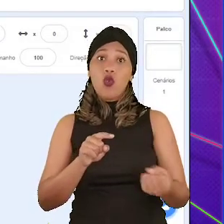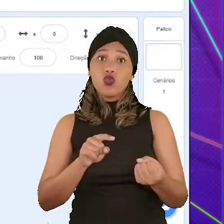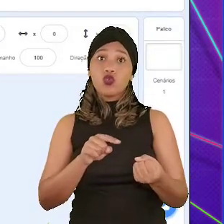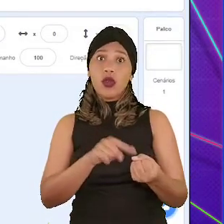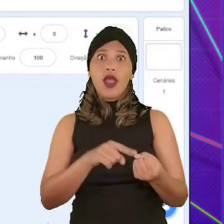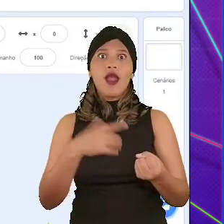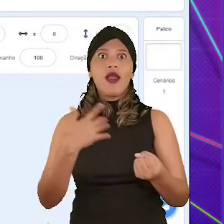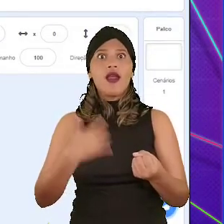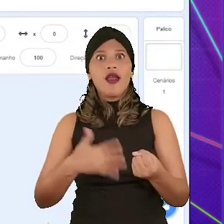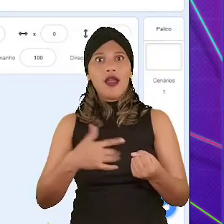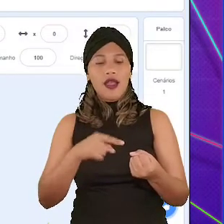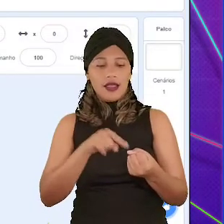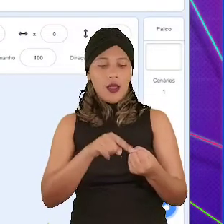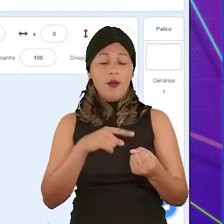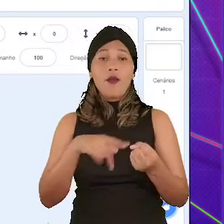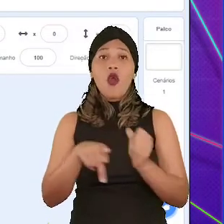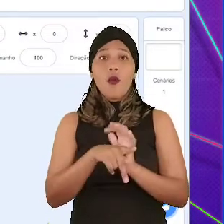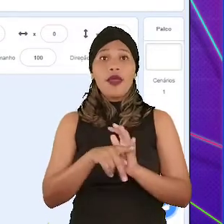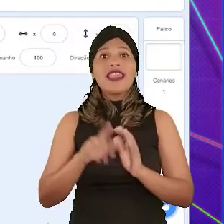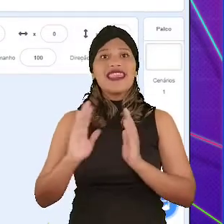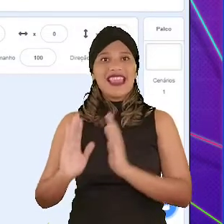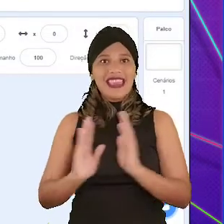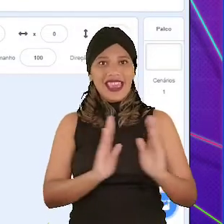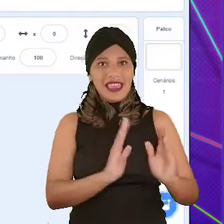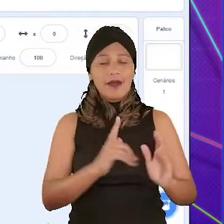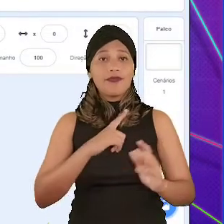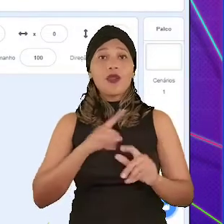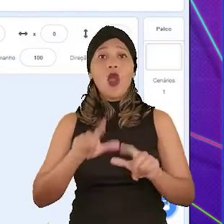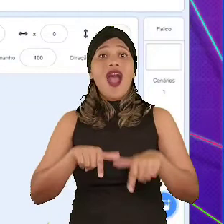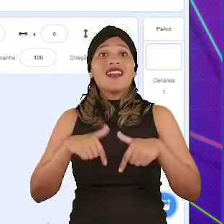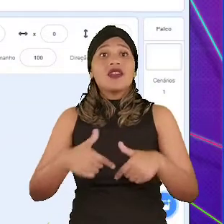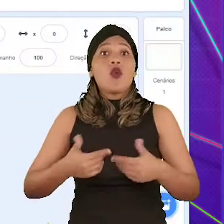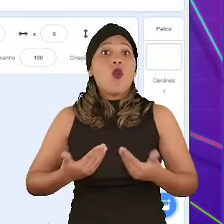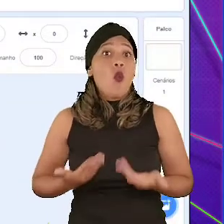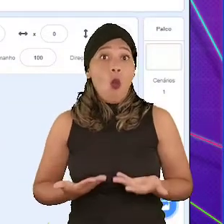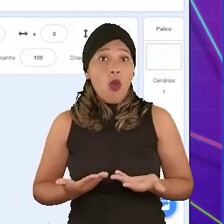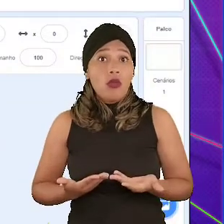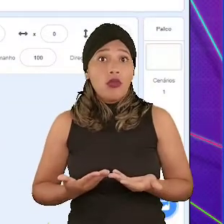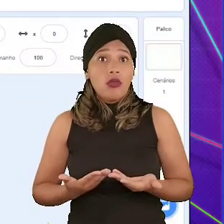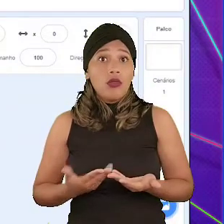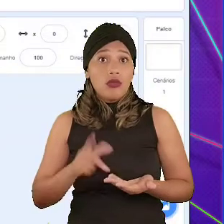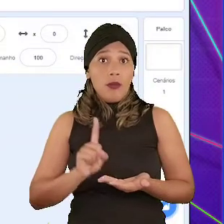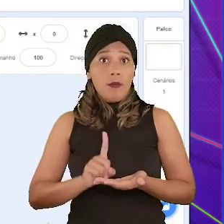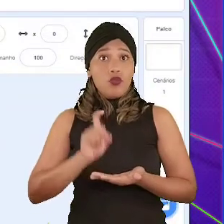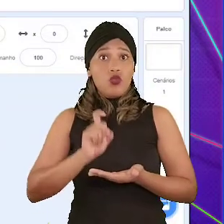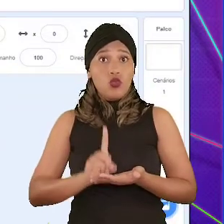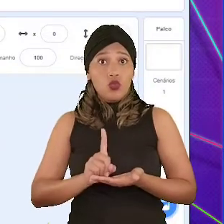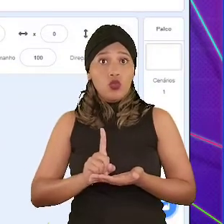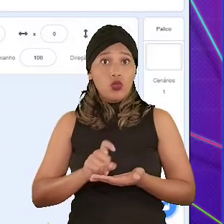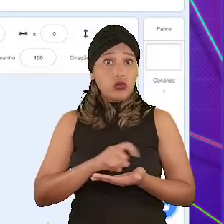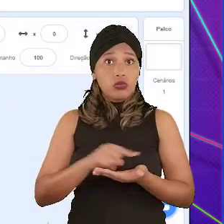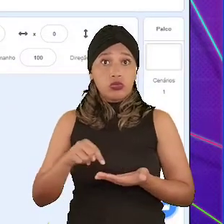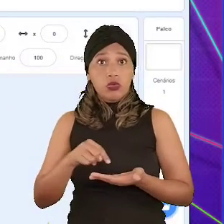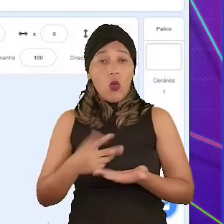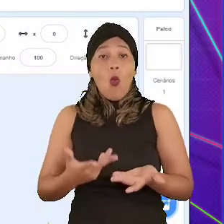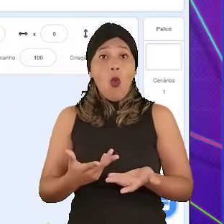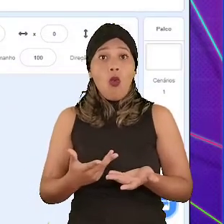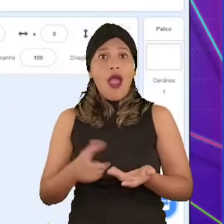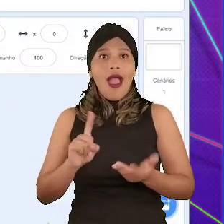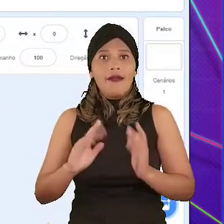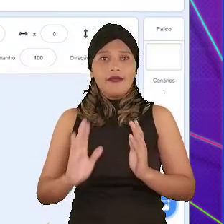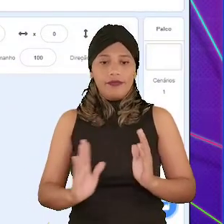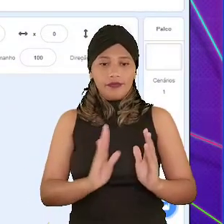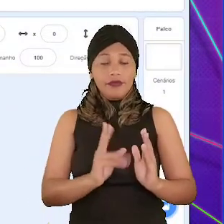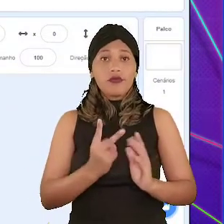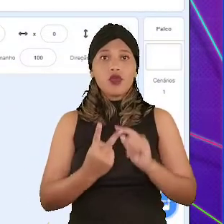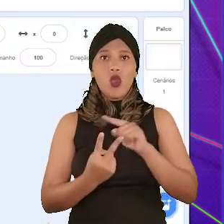então após criar essa sequência lógica falta ainda ação que o personagem escolhido vai Executar a partir disso e É nesse momento